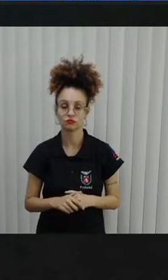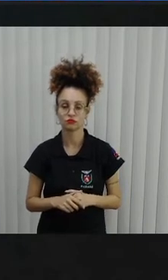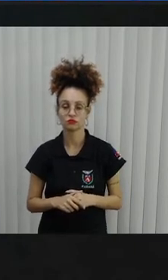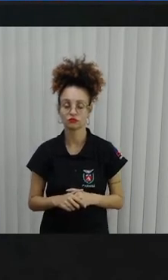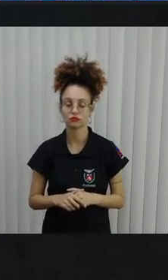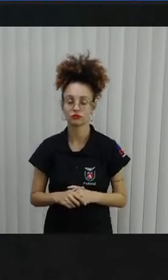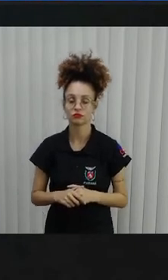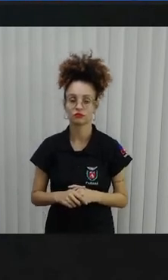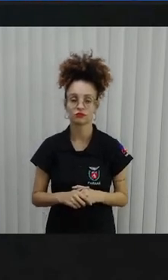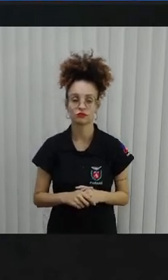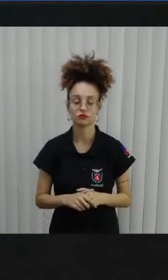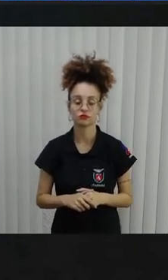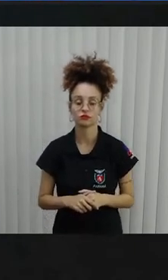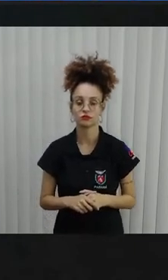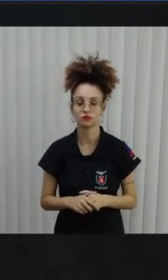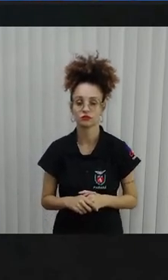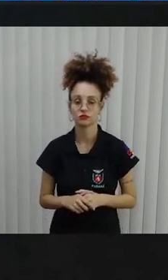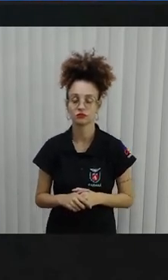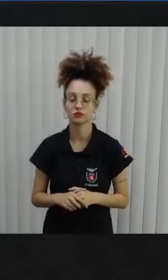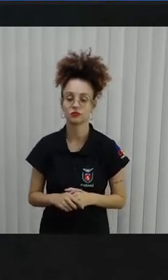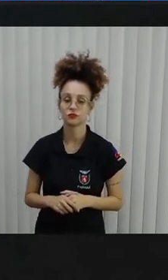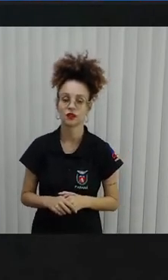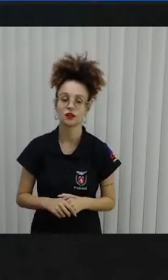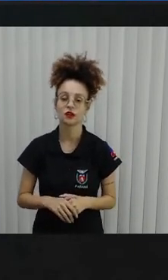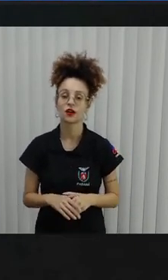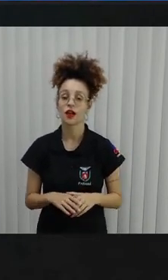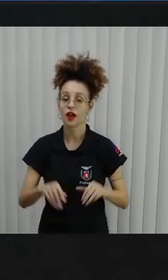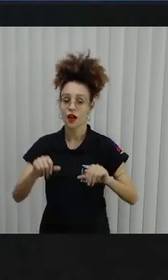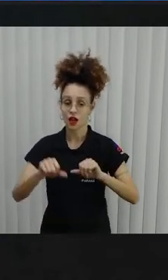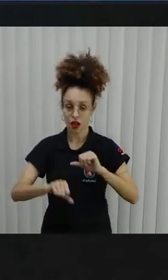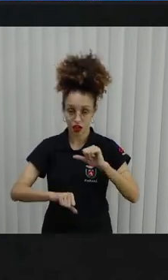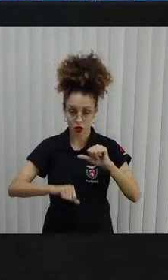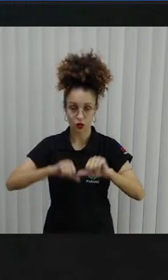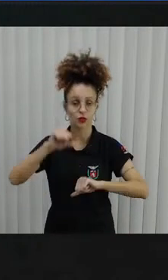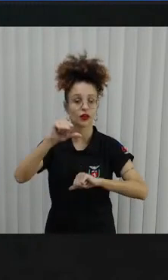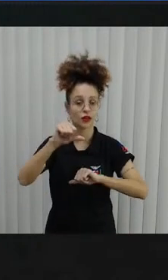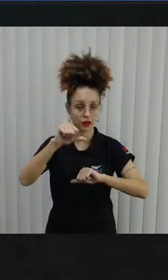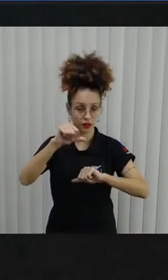bom. 120. Quando eu altero